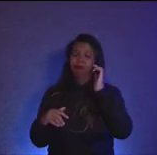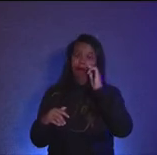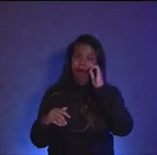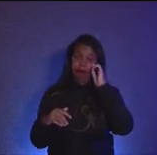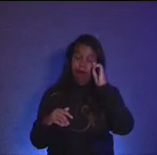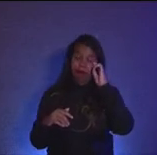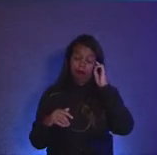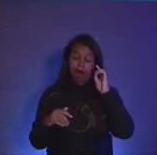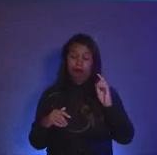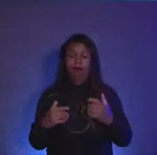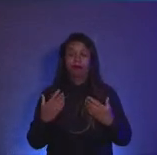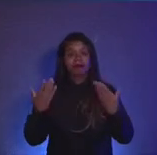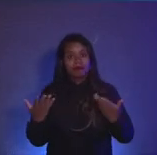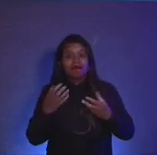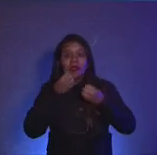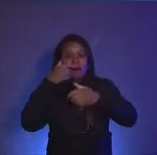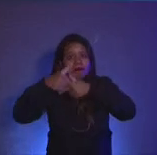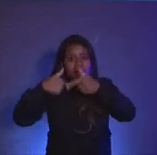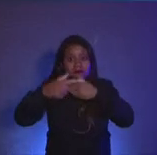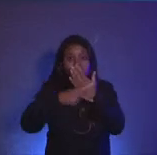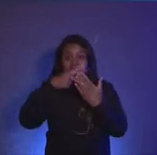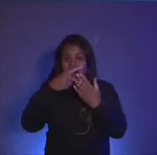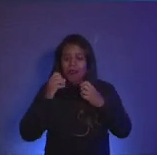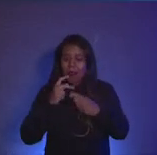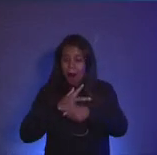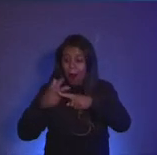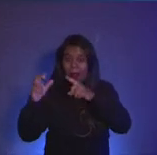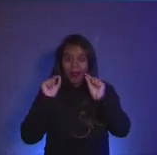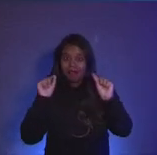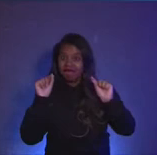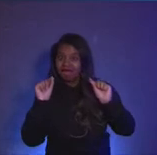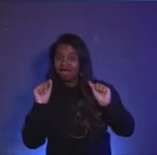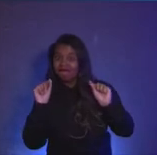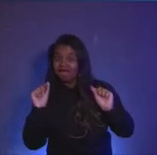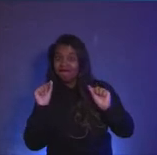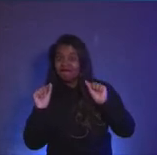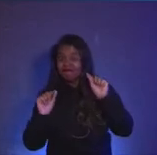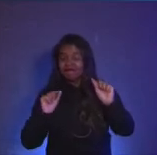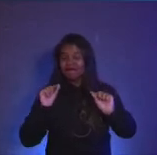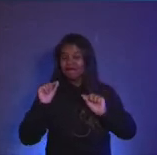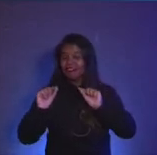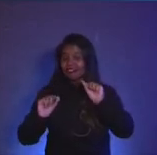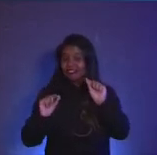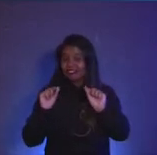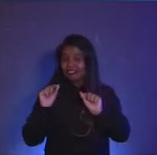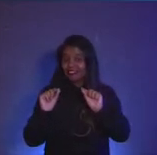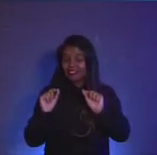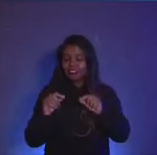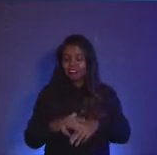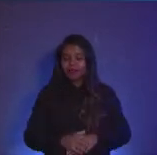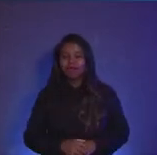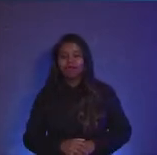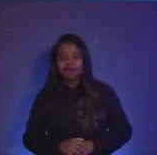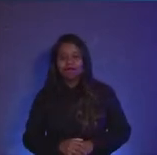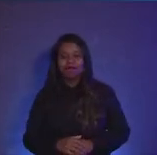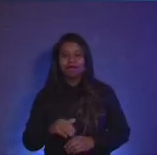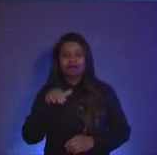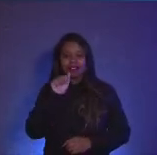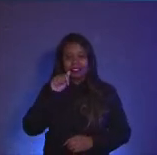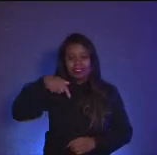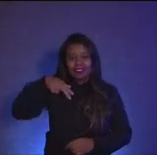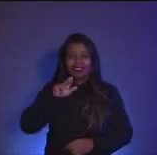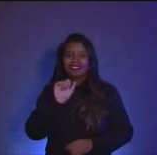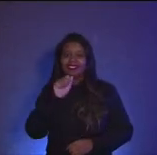Bom, o trabalho vencedor da categoria Visualização do Prêmio Cláudio Weber Abramo de Jornalismo de Dados é Aquazônia,